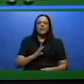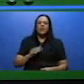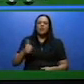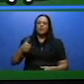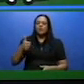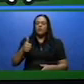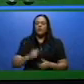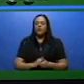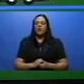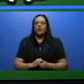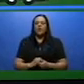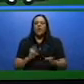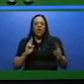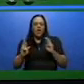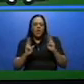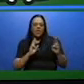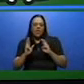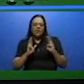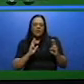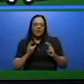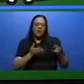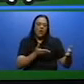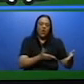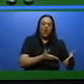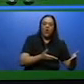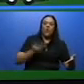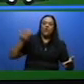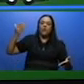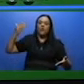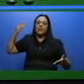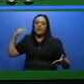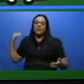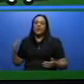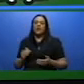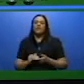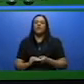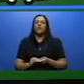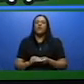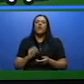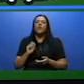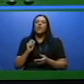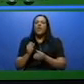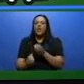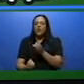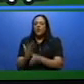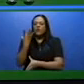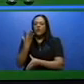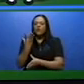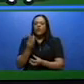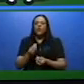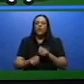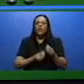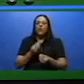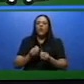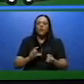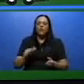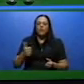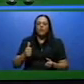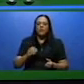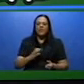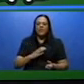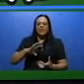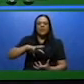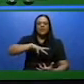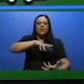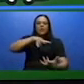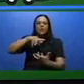estabelecer relações entre o presente, o passado, a partir do estudo de origem das primeiras cidades do mundo. Vamos